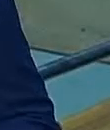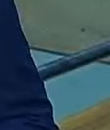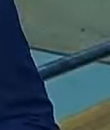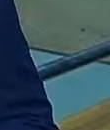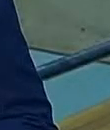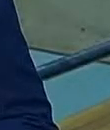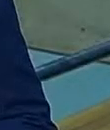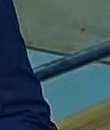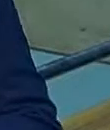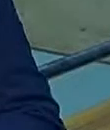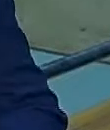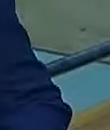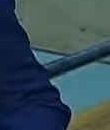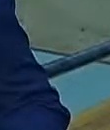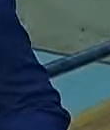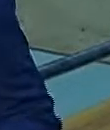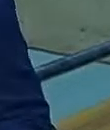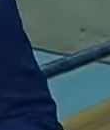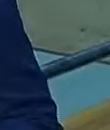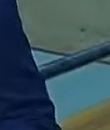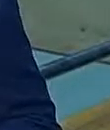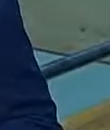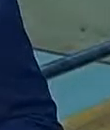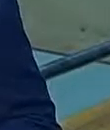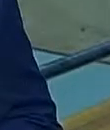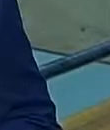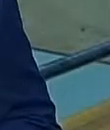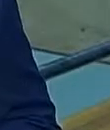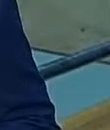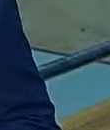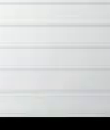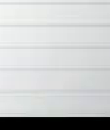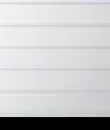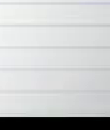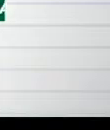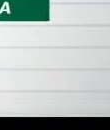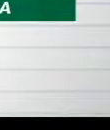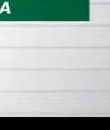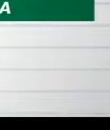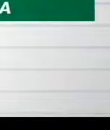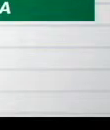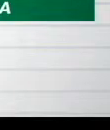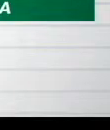O programa Sessões em Pauta irá para um breve intervalo. Voltamos em instantes.